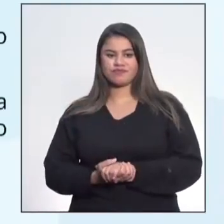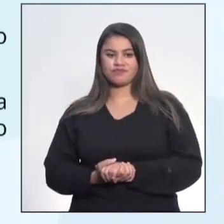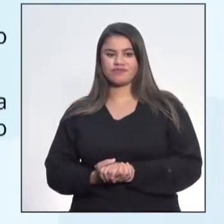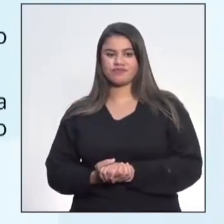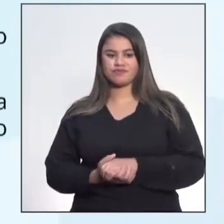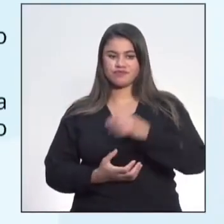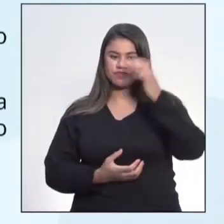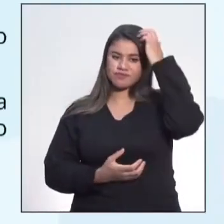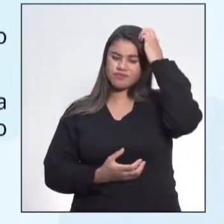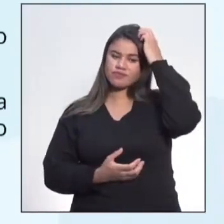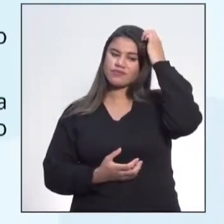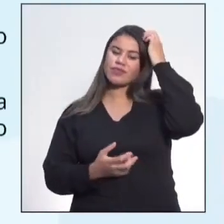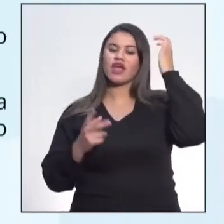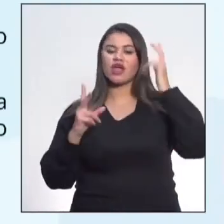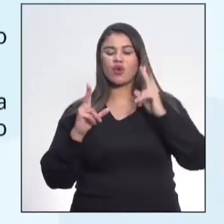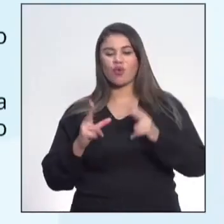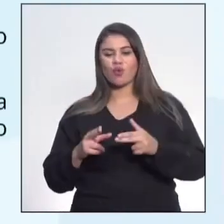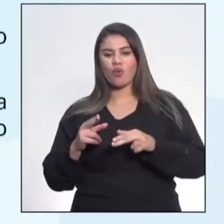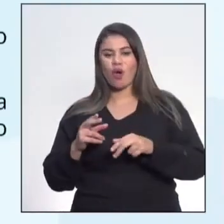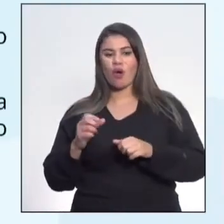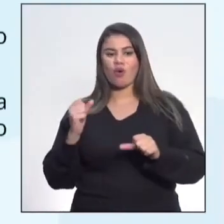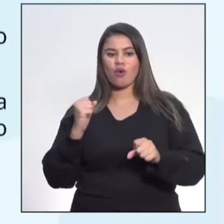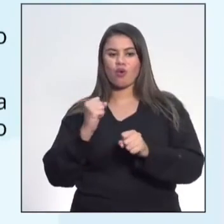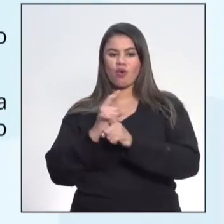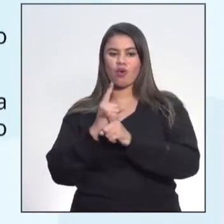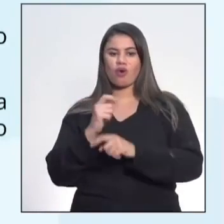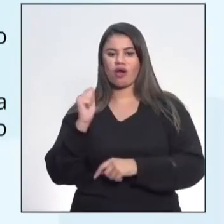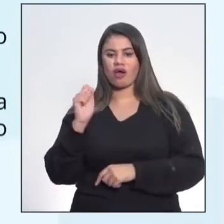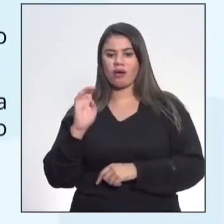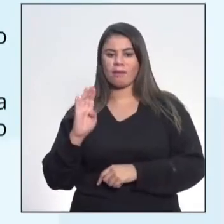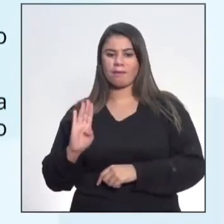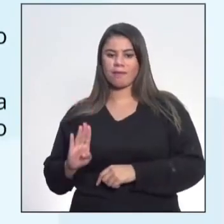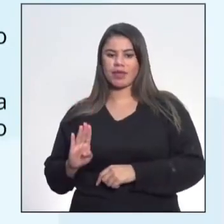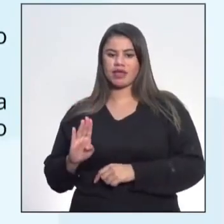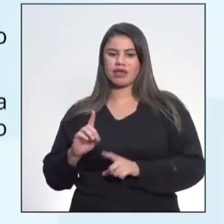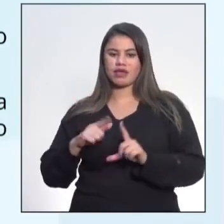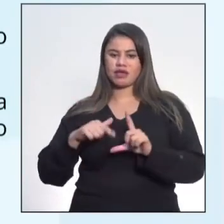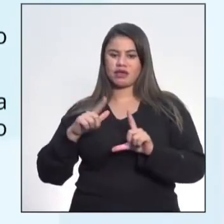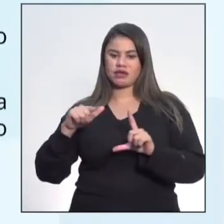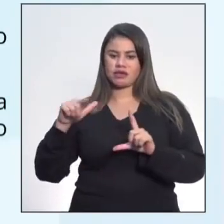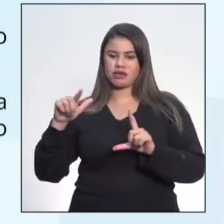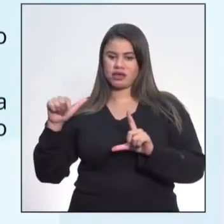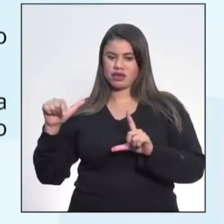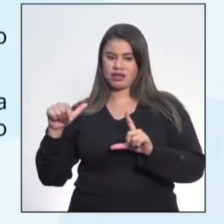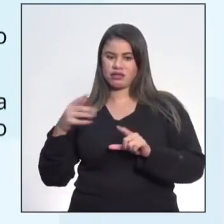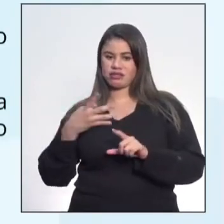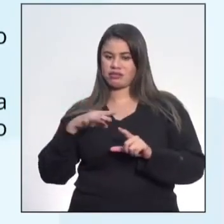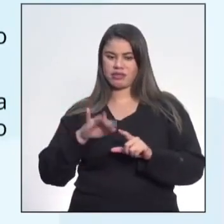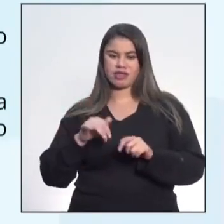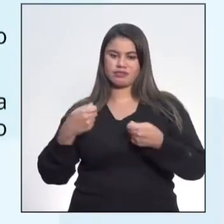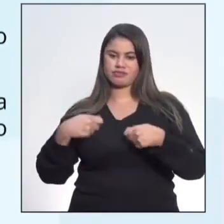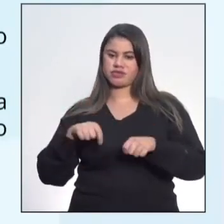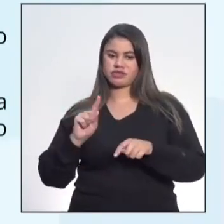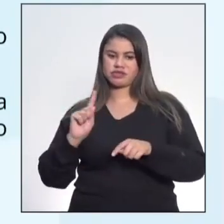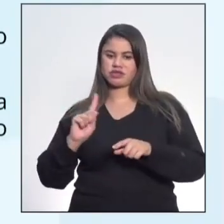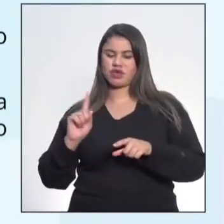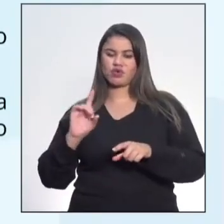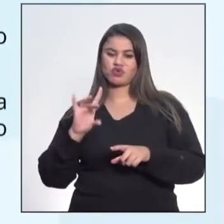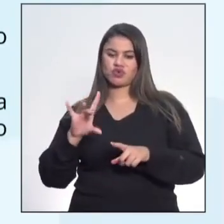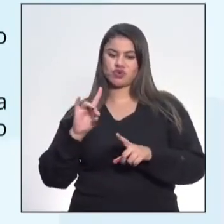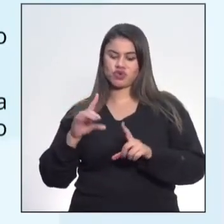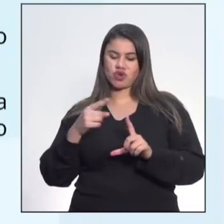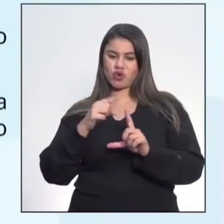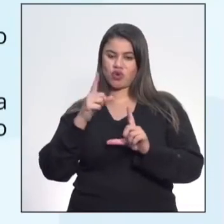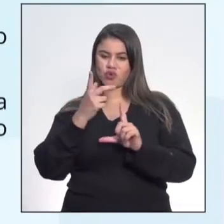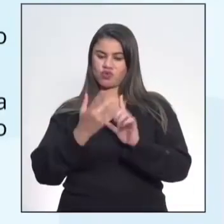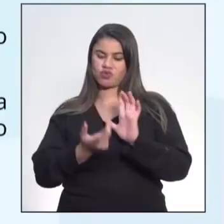quero que vocês façam? A mesma coisa. Ache o A, ache o B. Construir o gráfico não precisa da tabela. É só colocar lá o